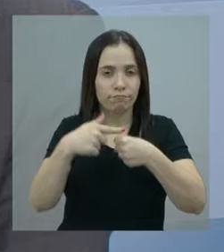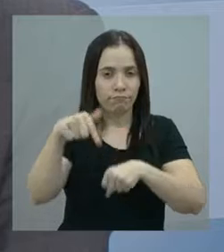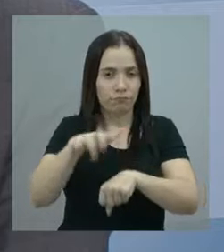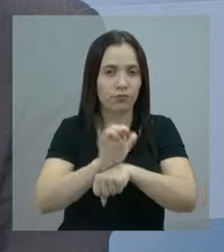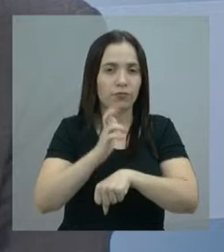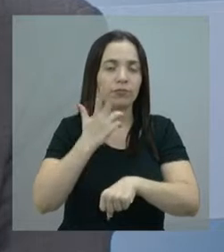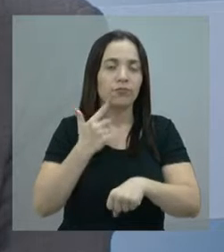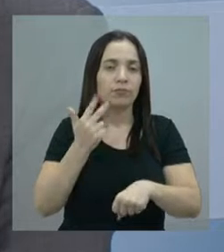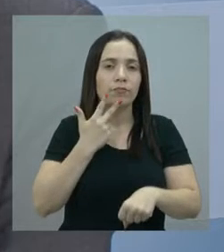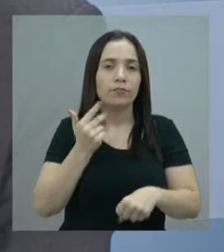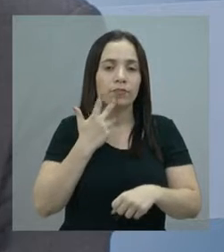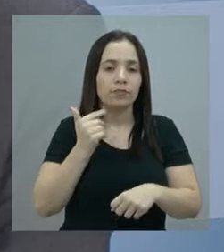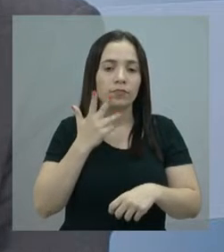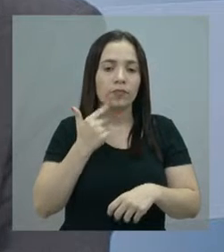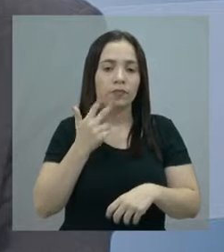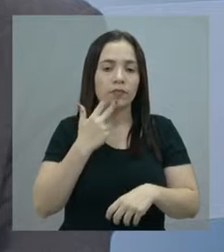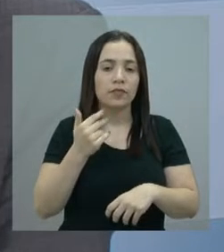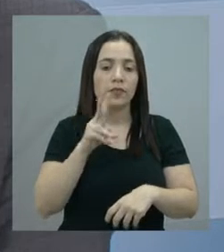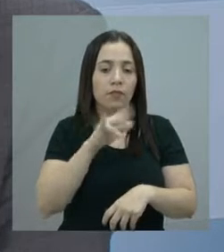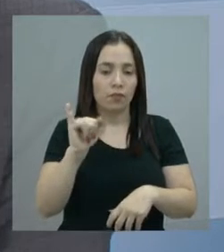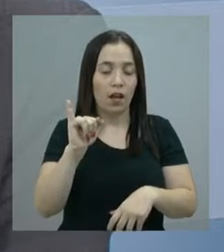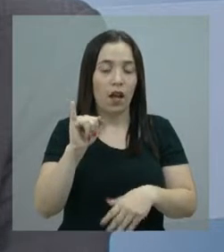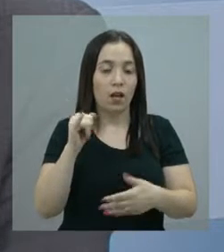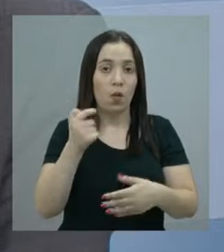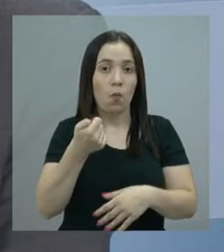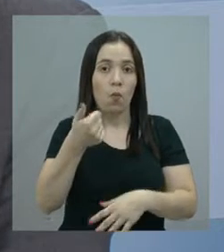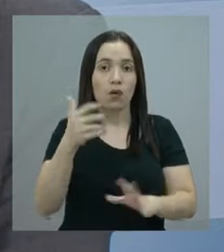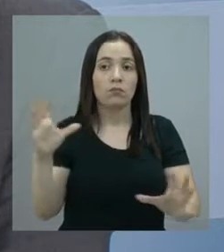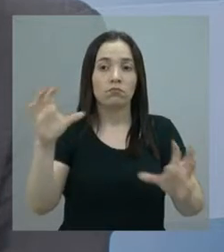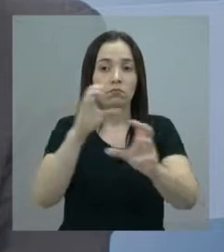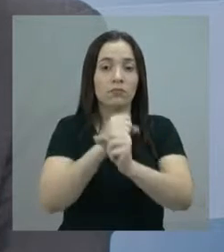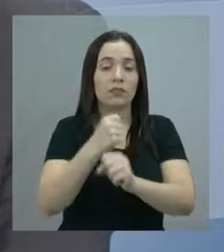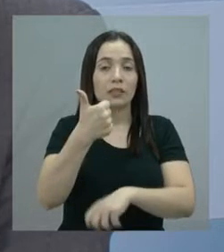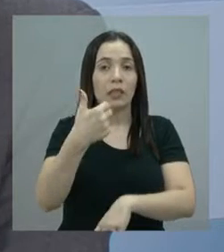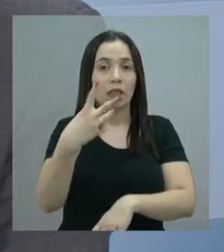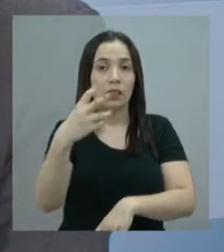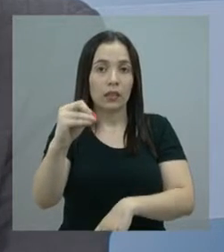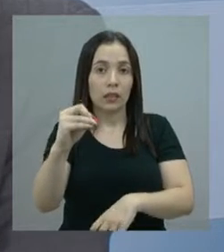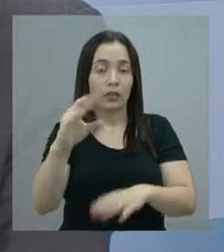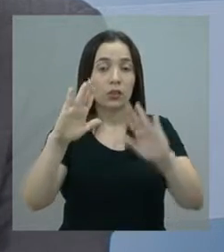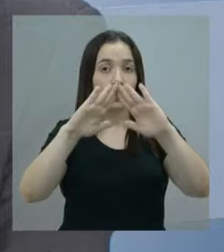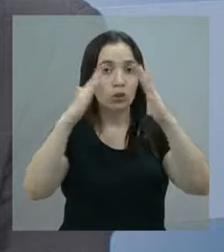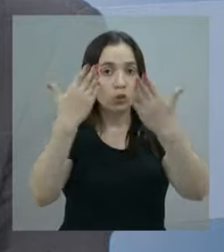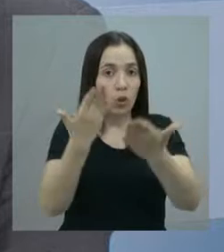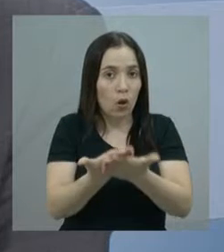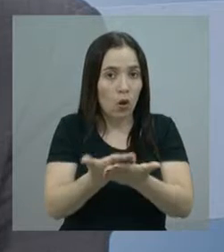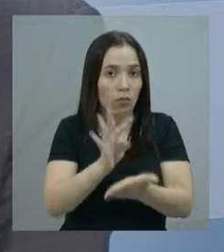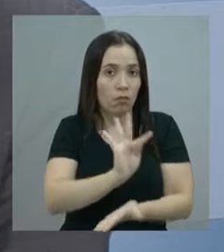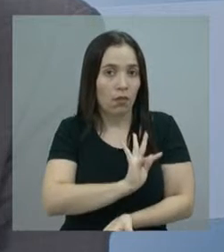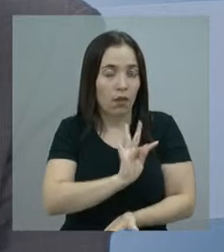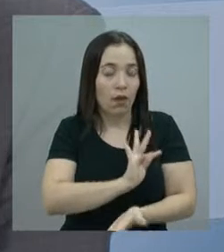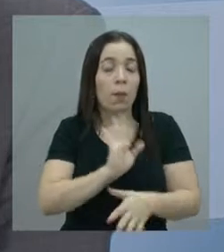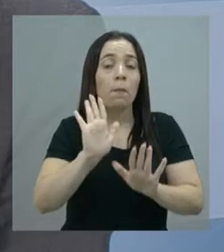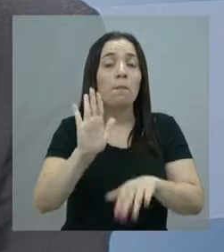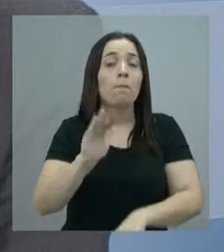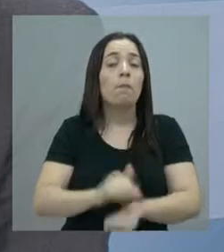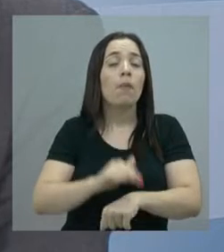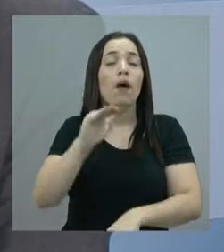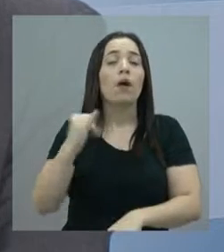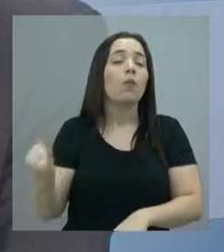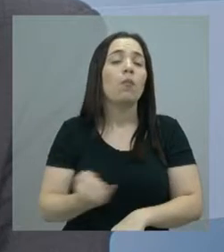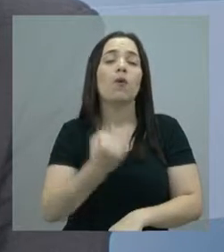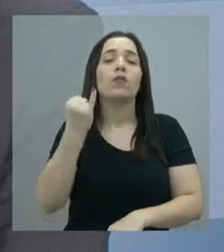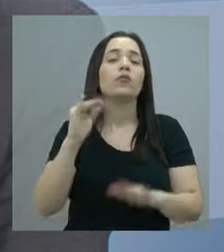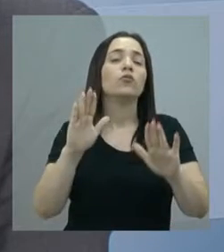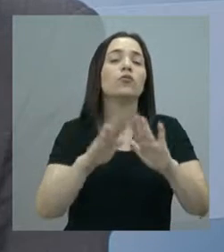que nós já vamos próximo a 130 escolas com essa proposta, sendo que o mais importante de uma escola